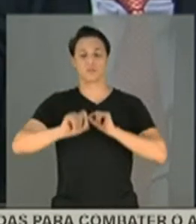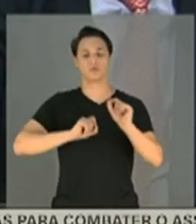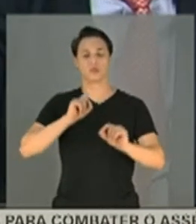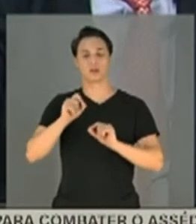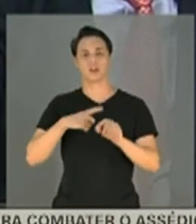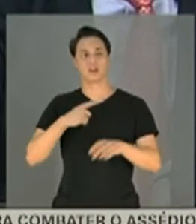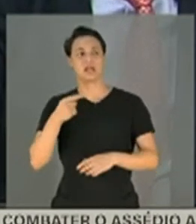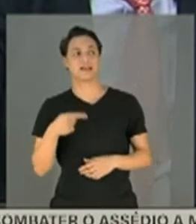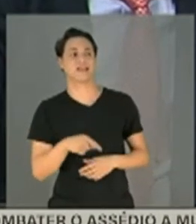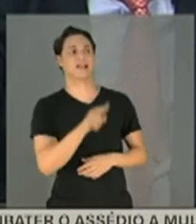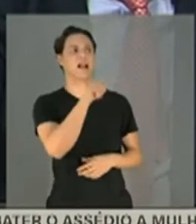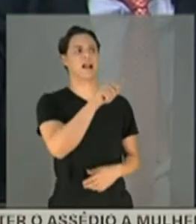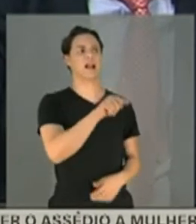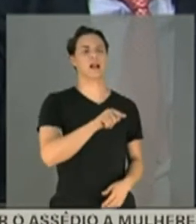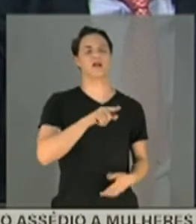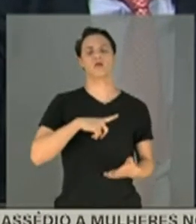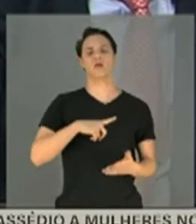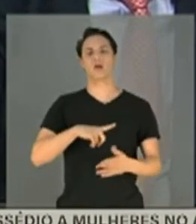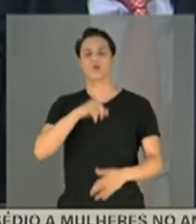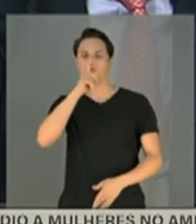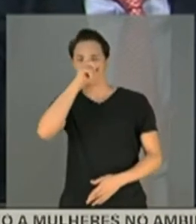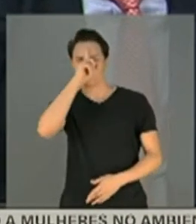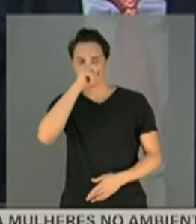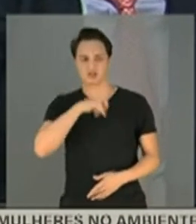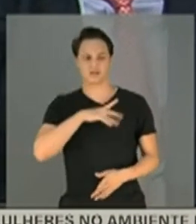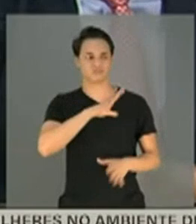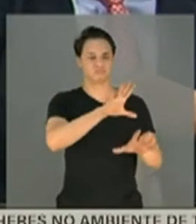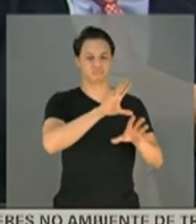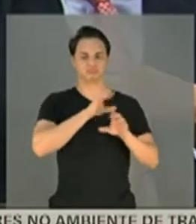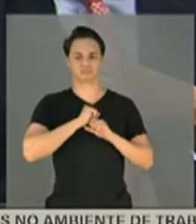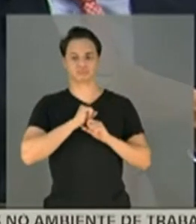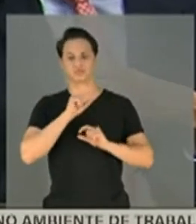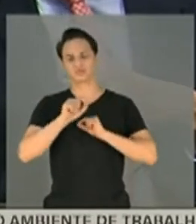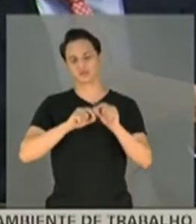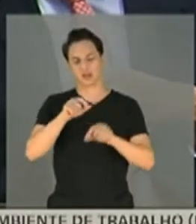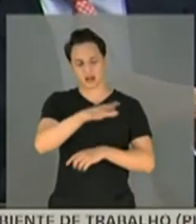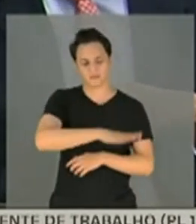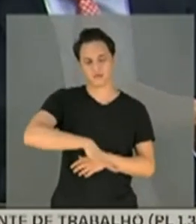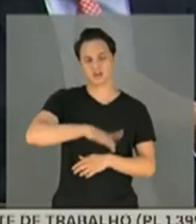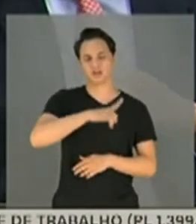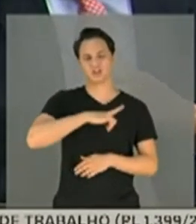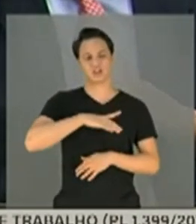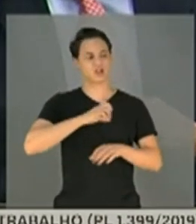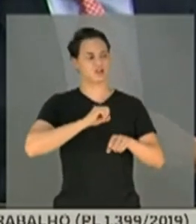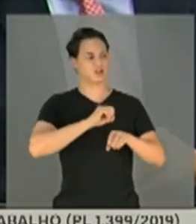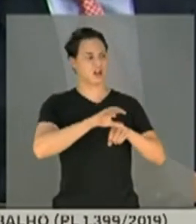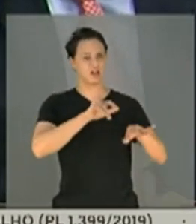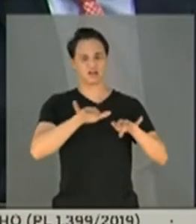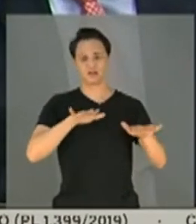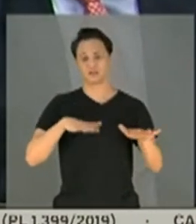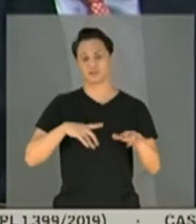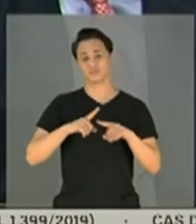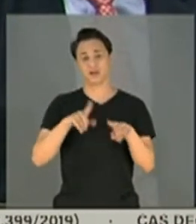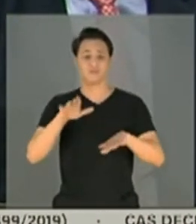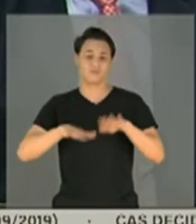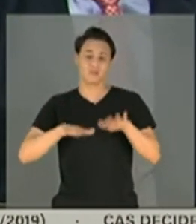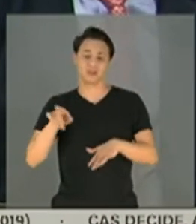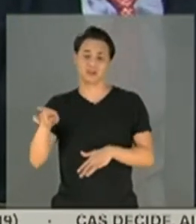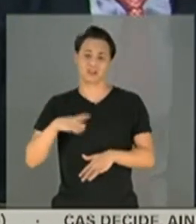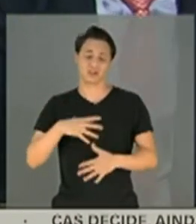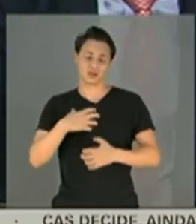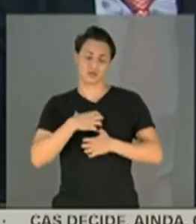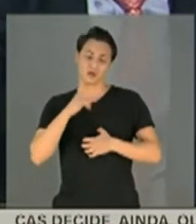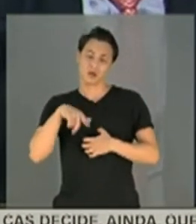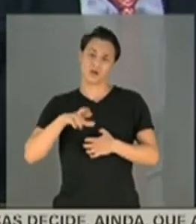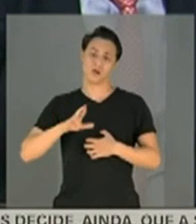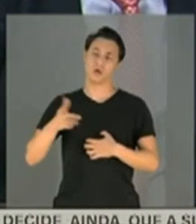a instalação de saúde e, eventualmente, passasse por um ambiente de contaminação quando nem sempre ele poderia